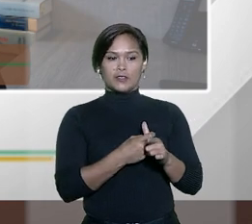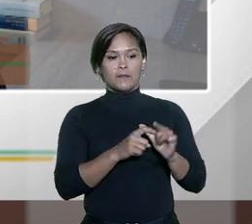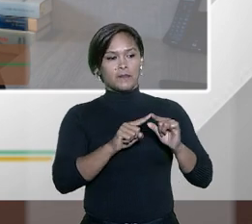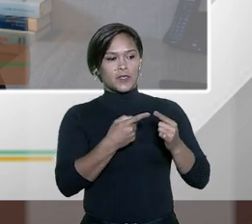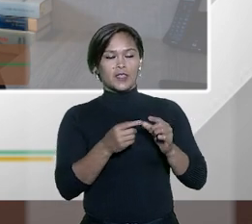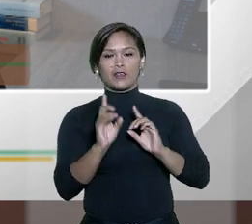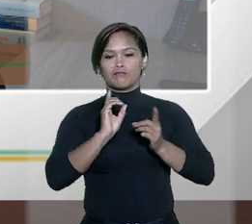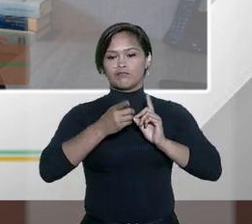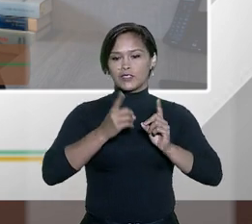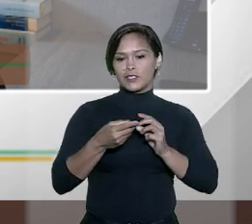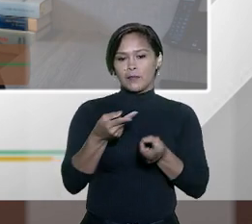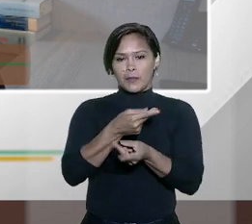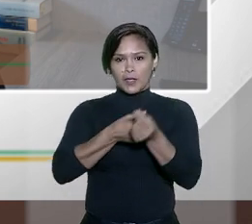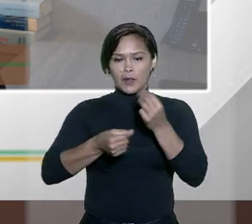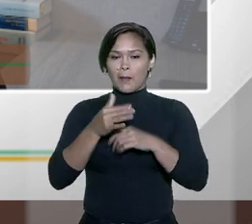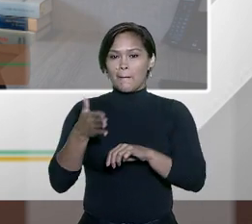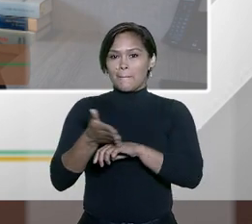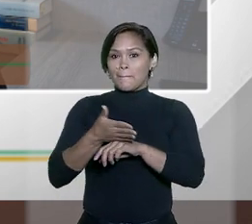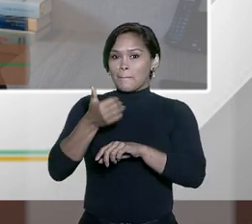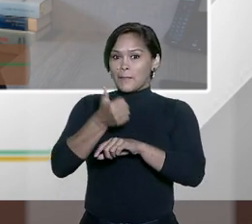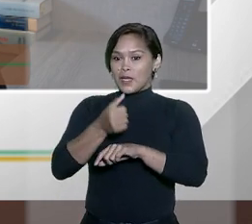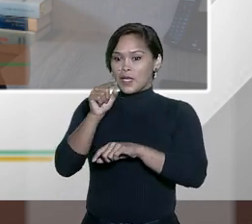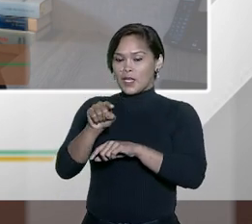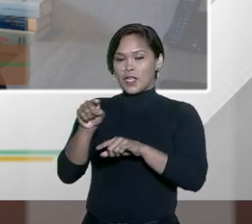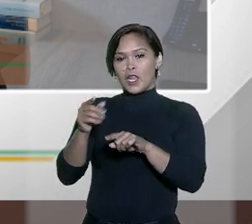isso dinamiza a economia, melhora,